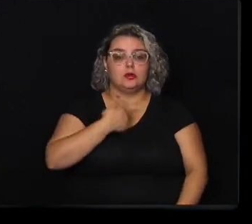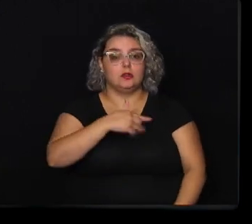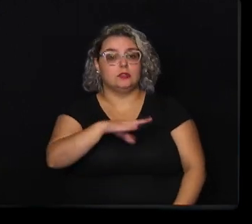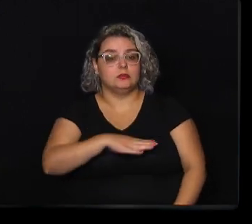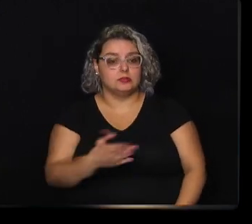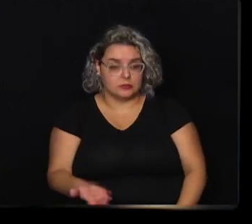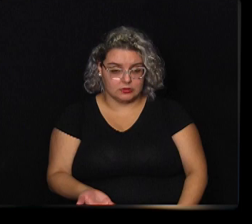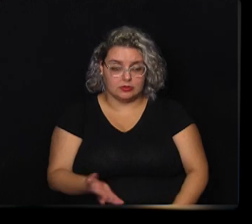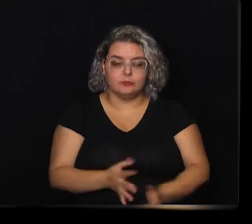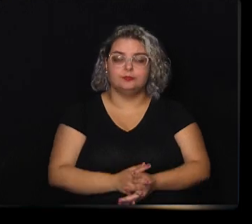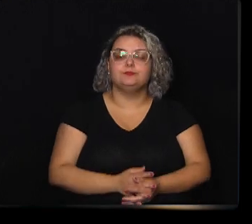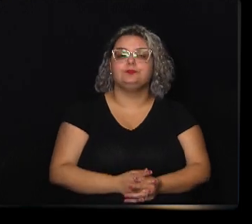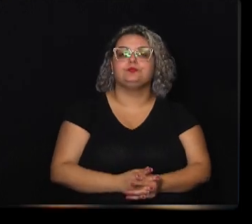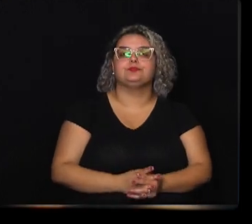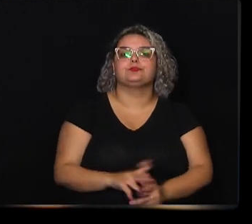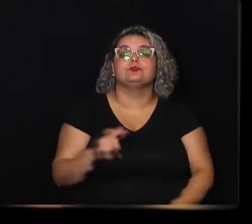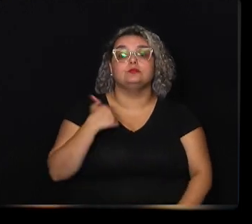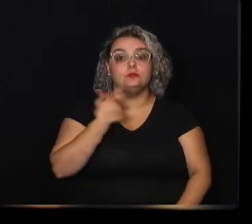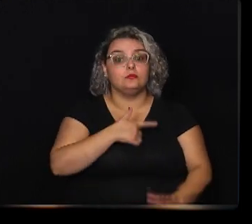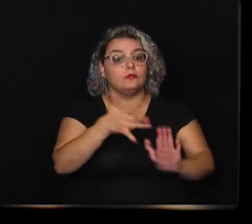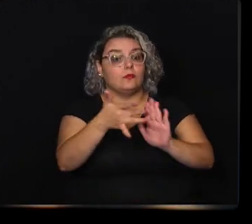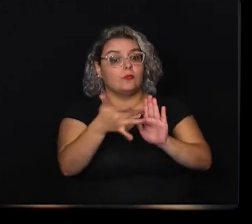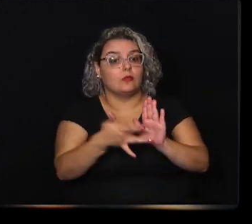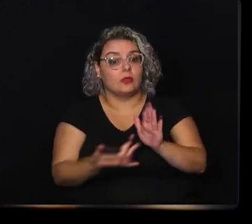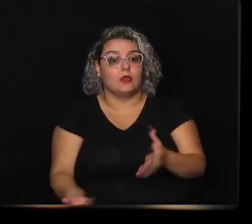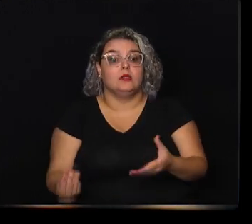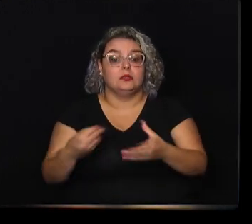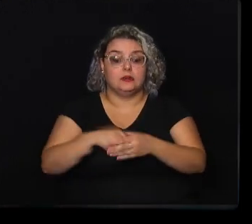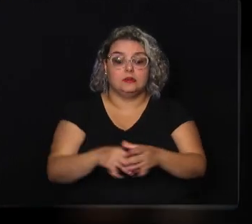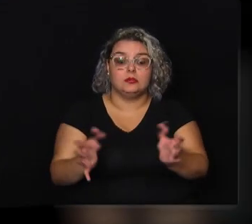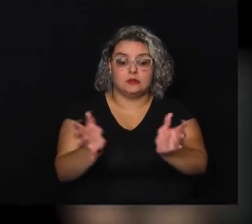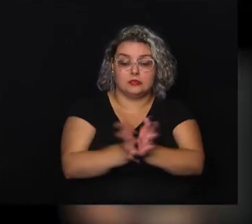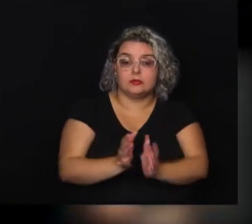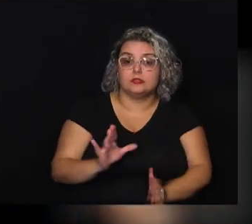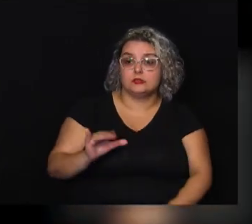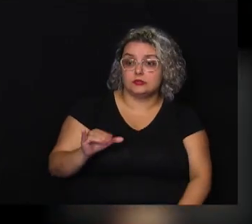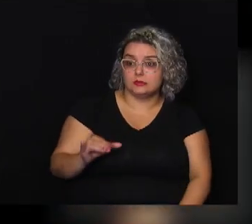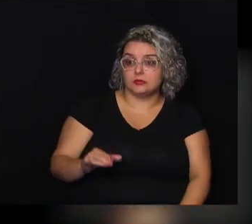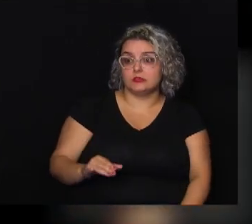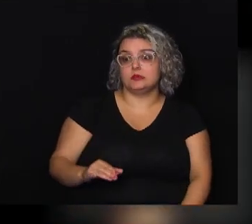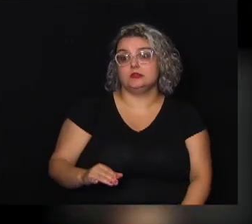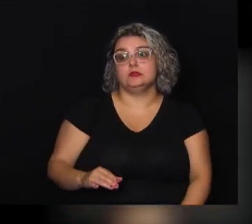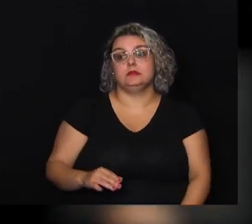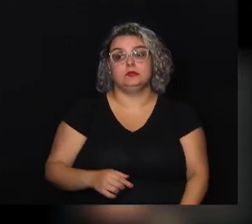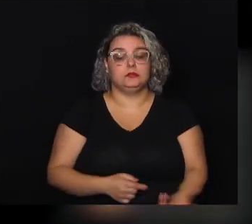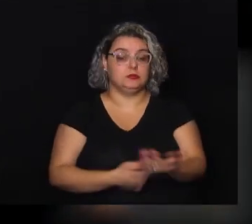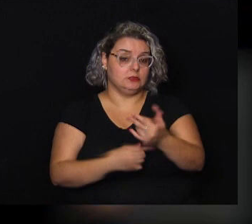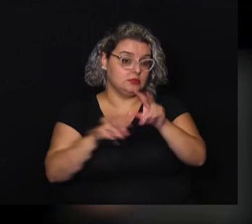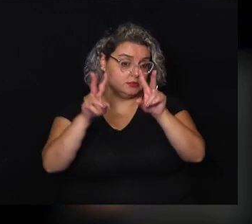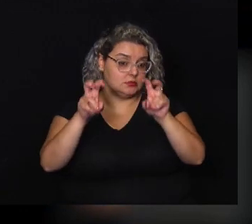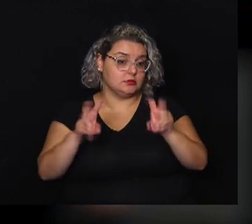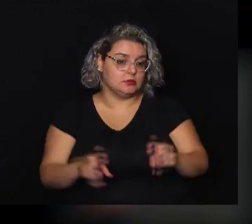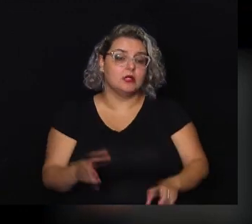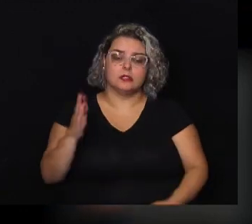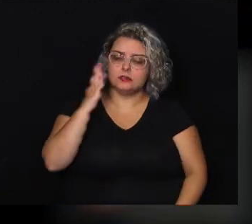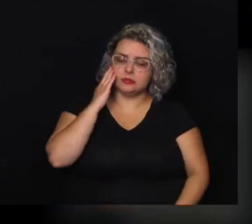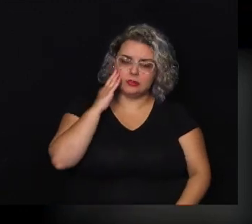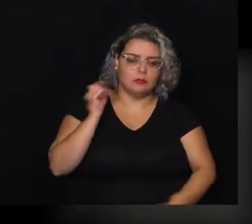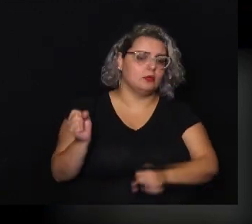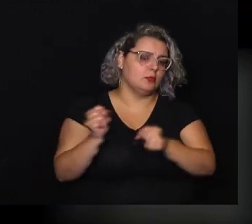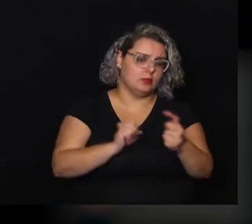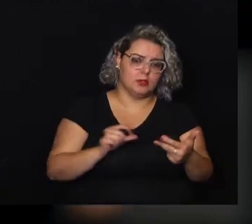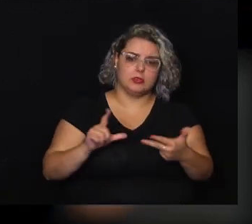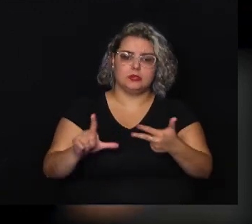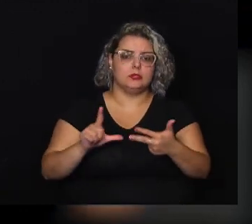Apesar de a gente pautar dentro da reunião da Comissão de Ciência e Tecnologia esses temas, a gente sabe que o poder do